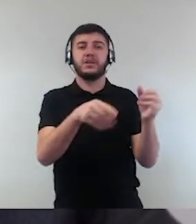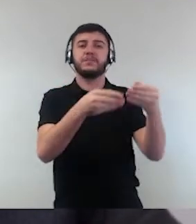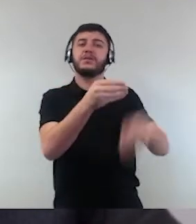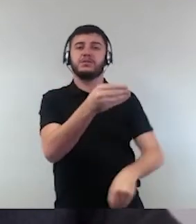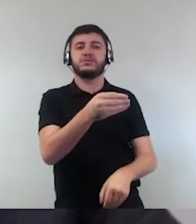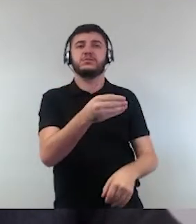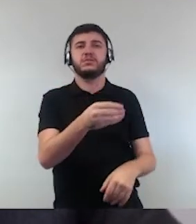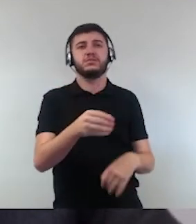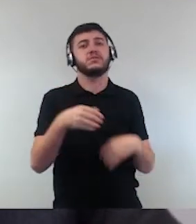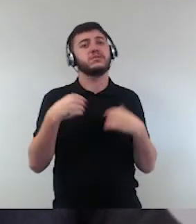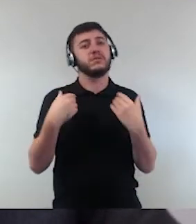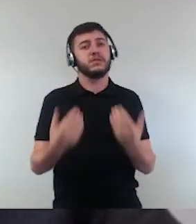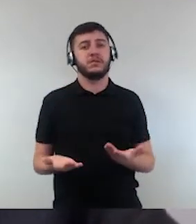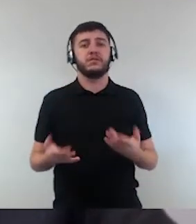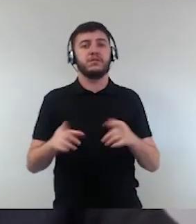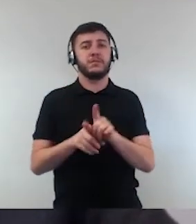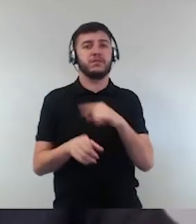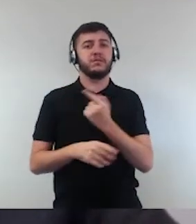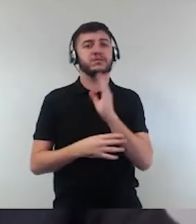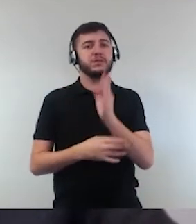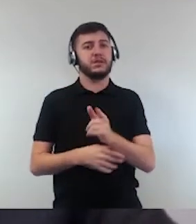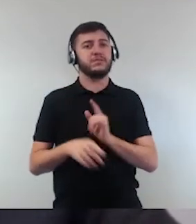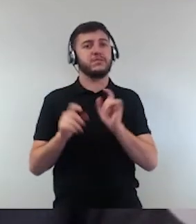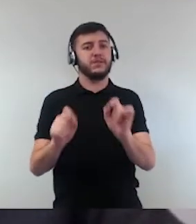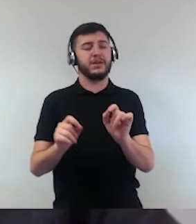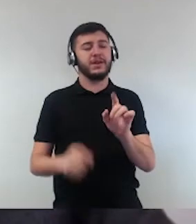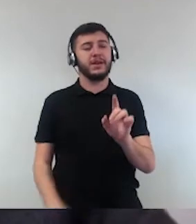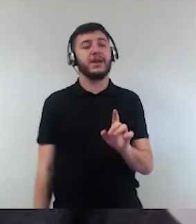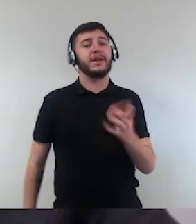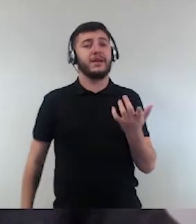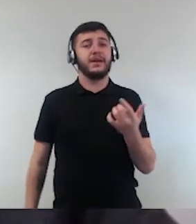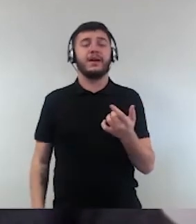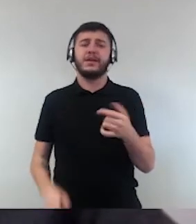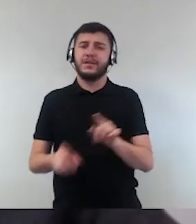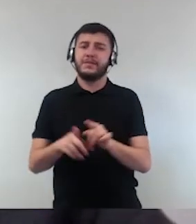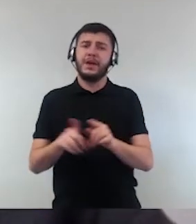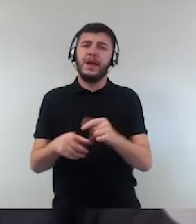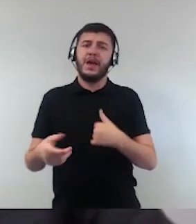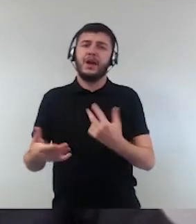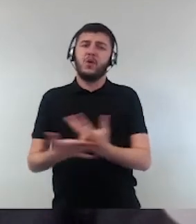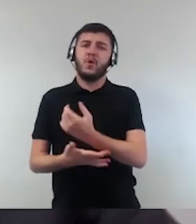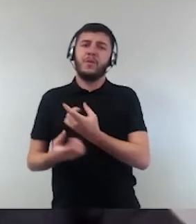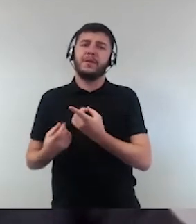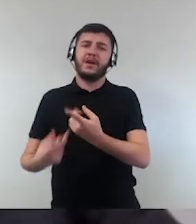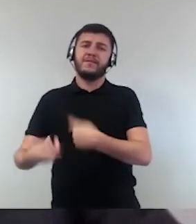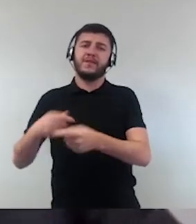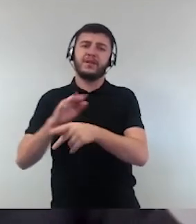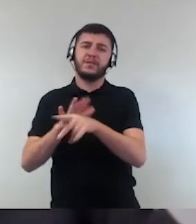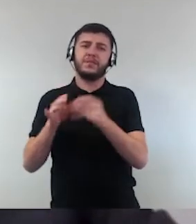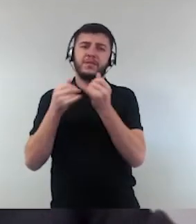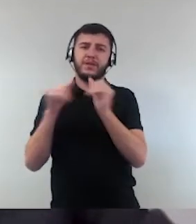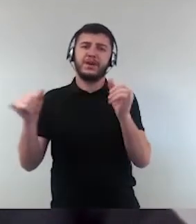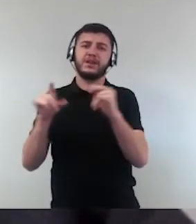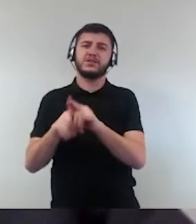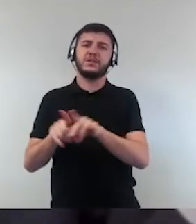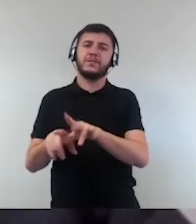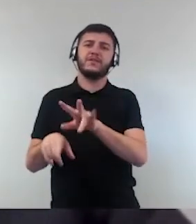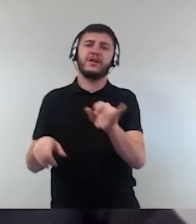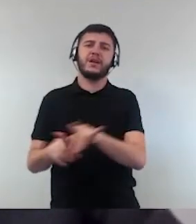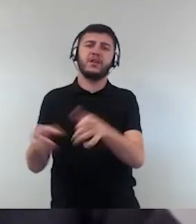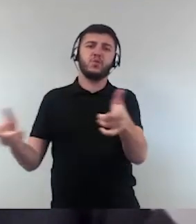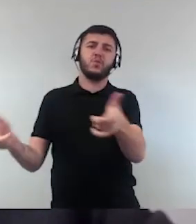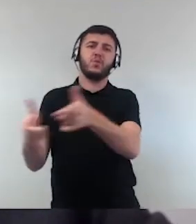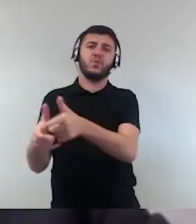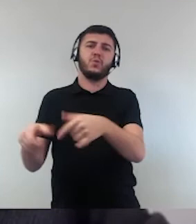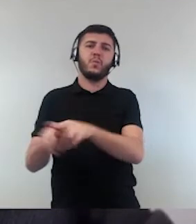também nós temos a questão da demanda, né? A demanda, ela reduz a uma crise estrutural. Então, tem que ter mecanismos de equilíbrio para